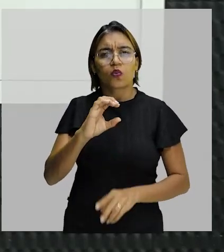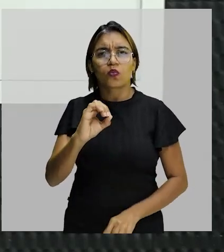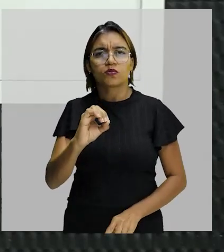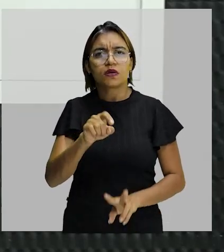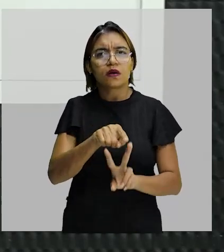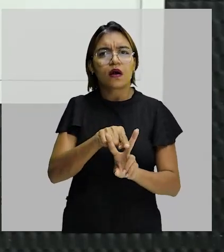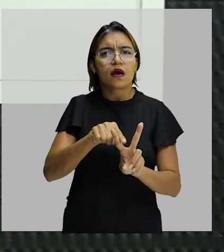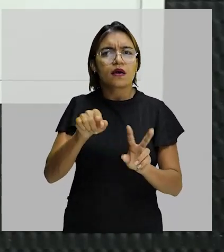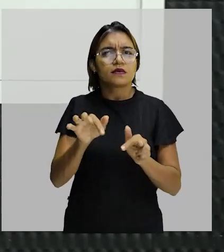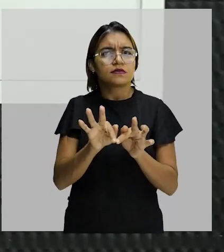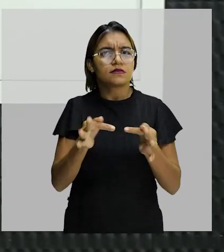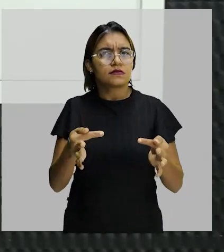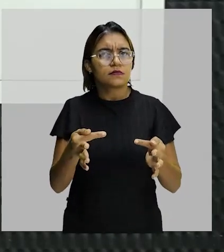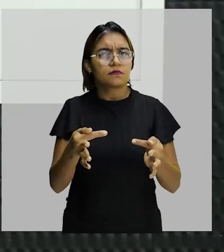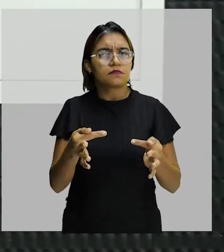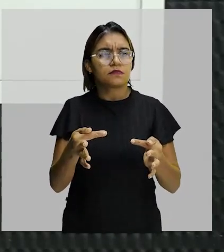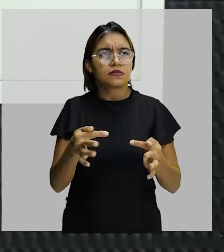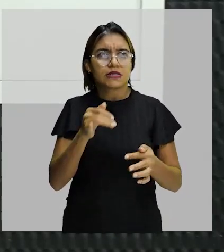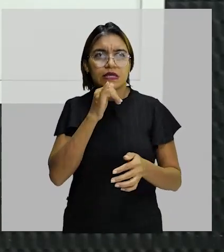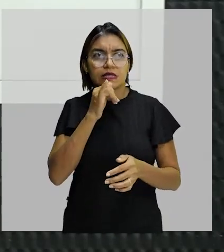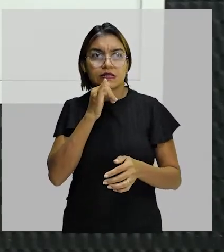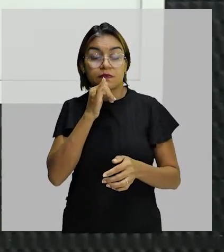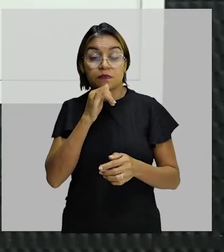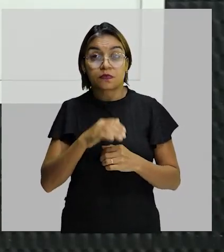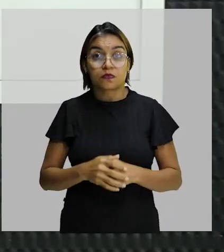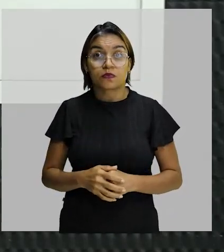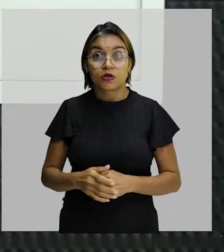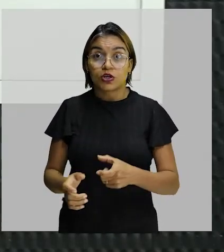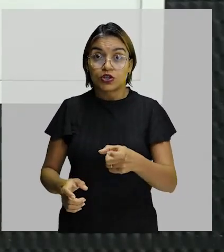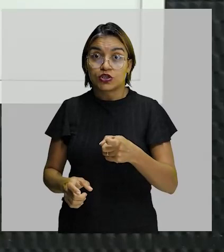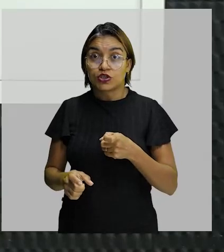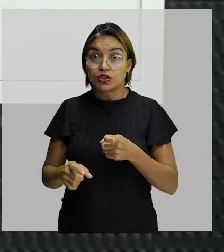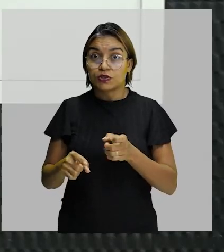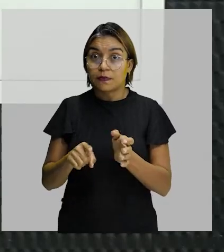esse x menos zero, ele está elevado aqui a 1.